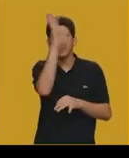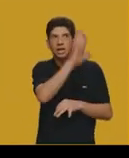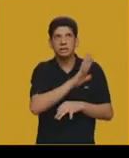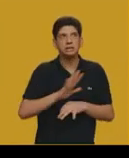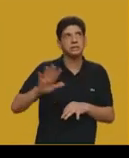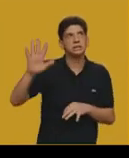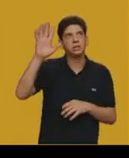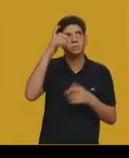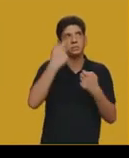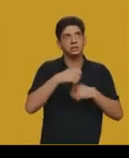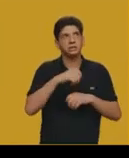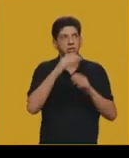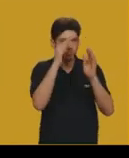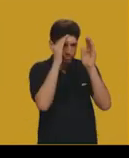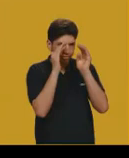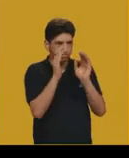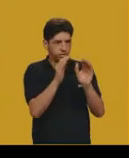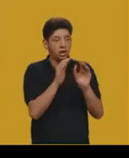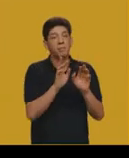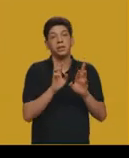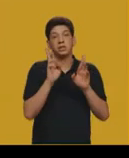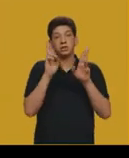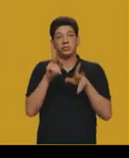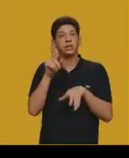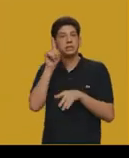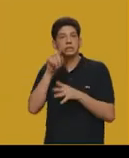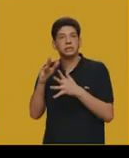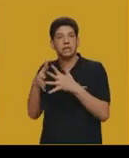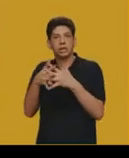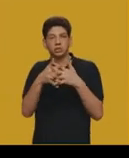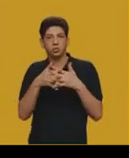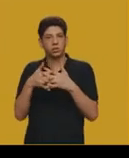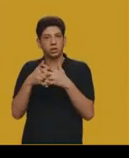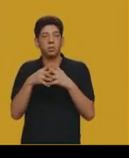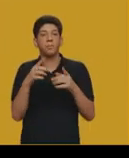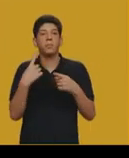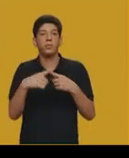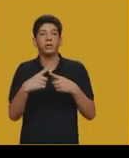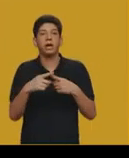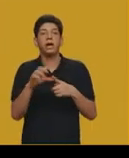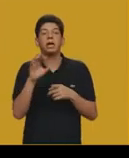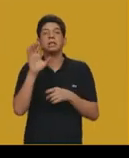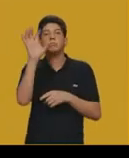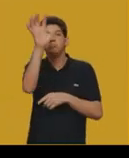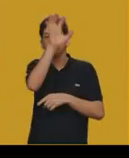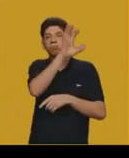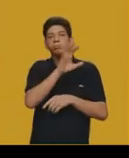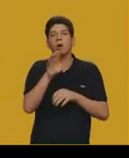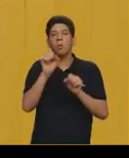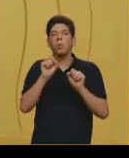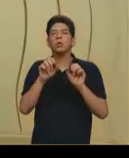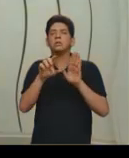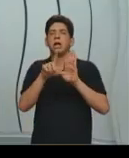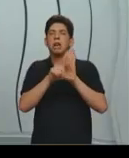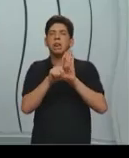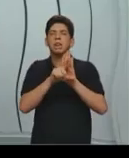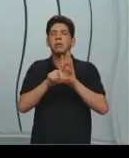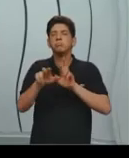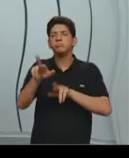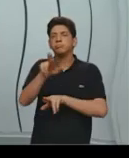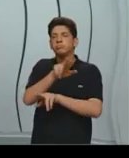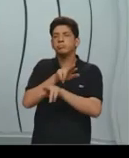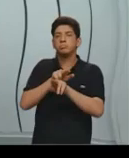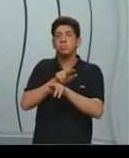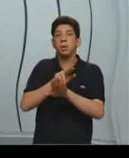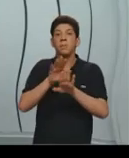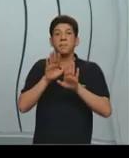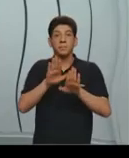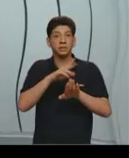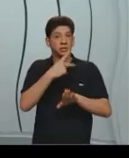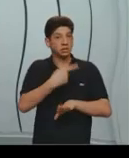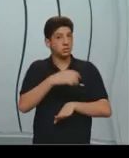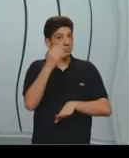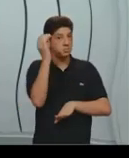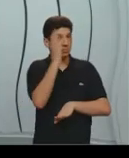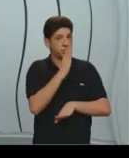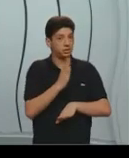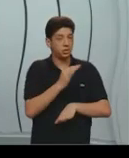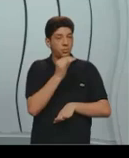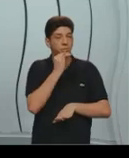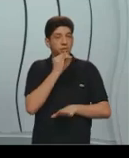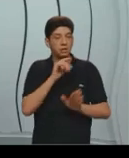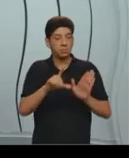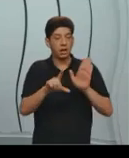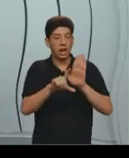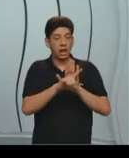dos Estados Unidos, que cada estado pode ter leis mais flexíveis e tudo. O Brasil não. Se tem alguma margem de legislar, mas geralmente as